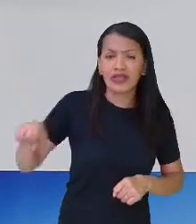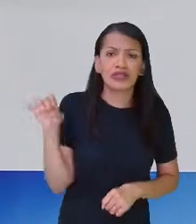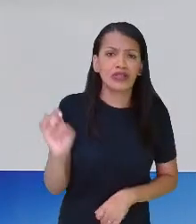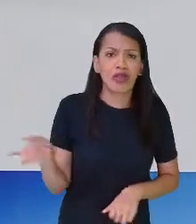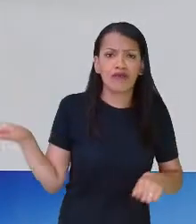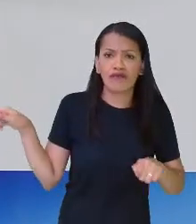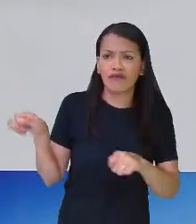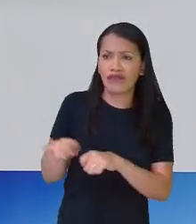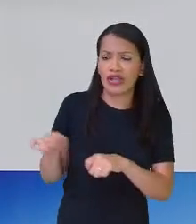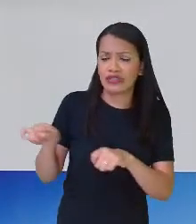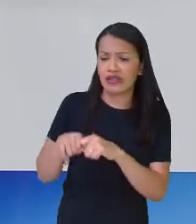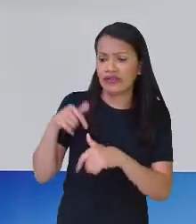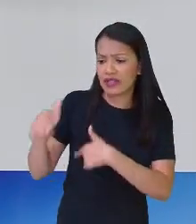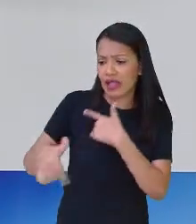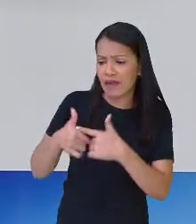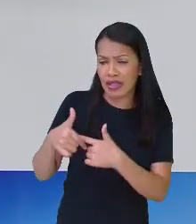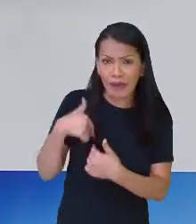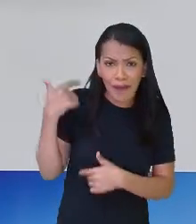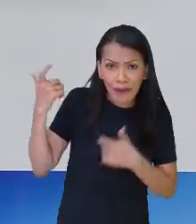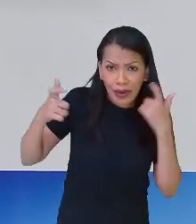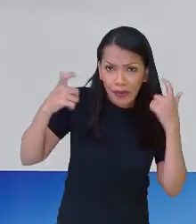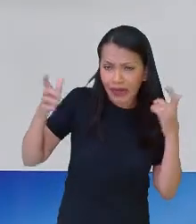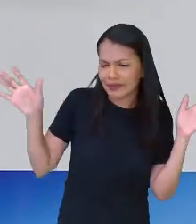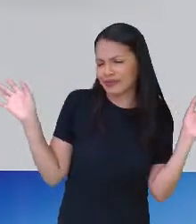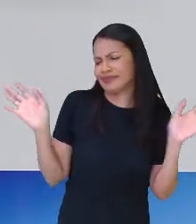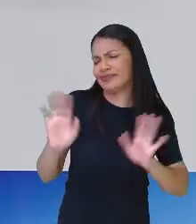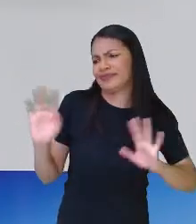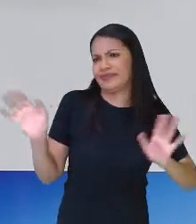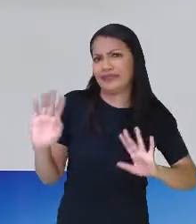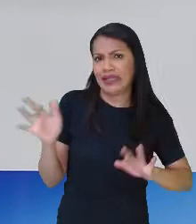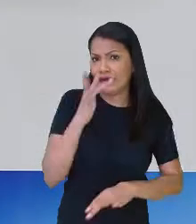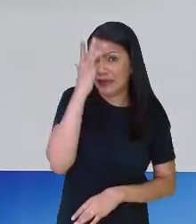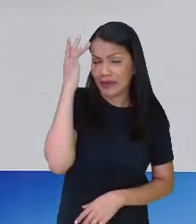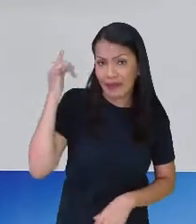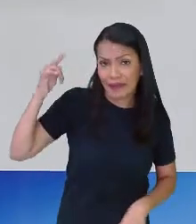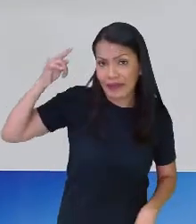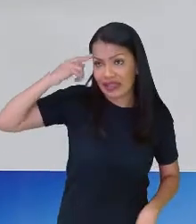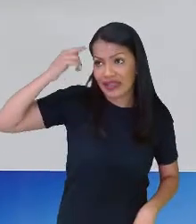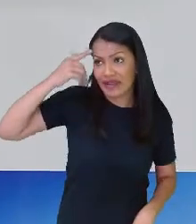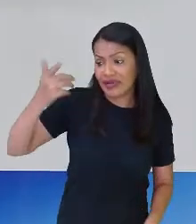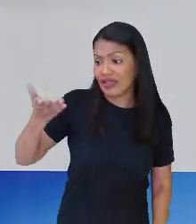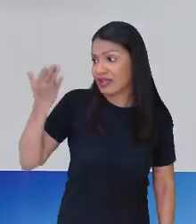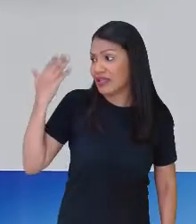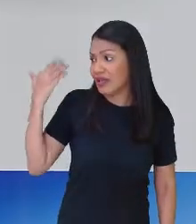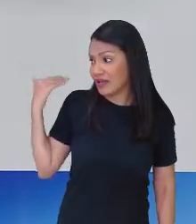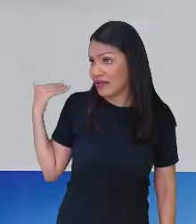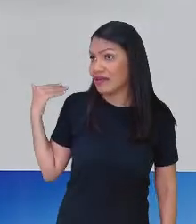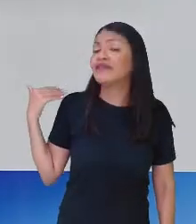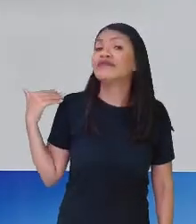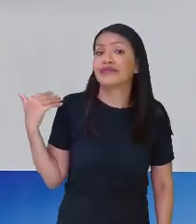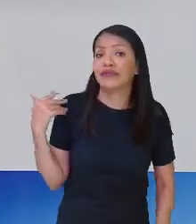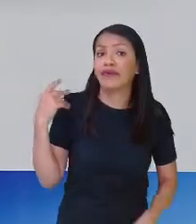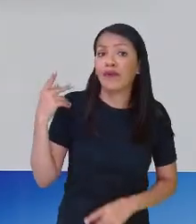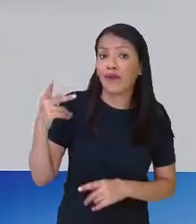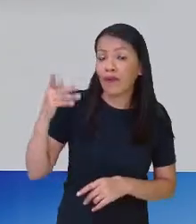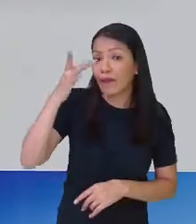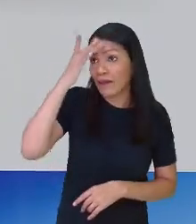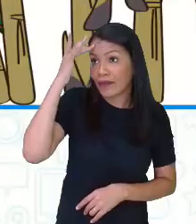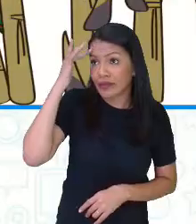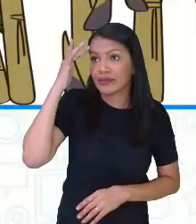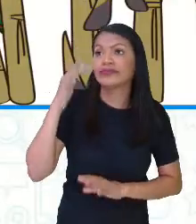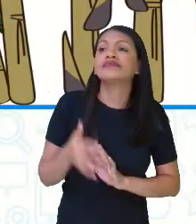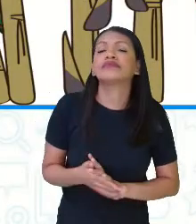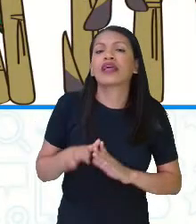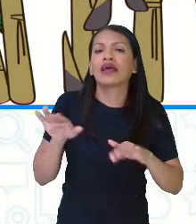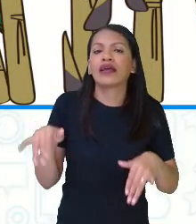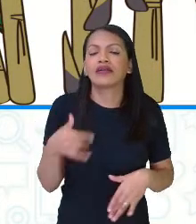trabalho e eu não vou ter que me preocupar com ele. Era assim que as pessoas pensavam antigamente sobre essa população. E ó, a rotina